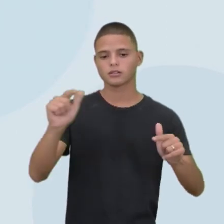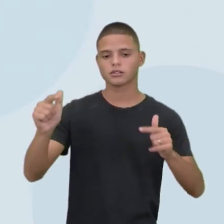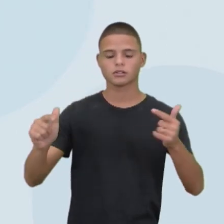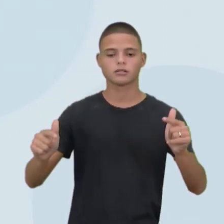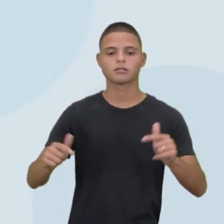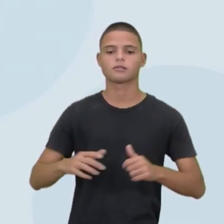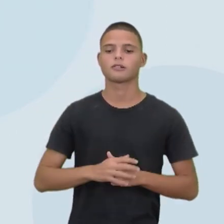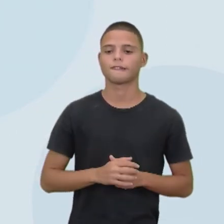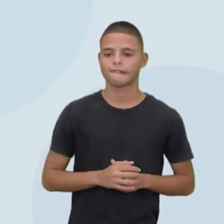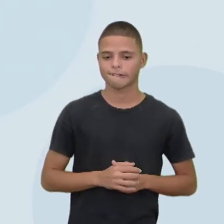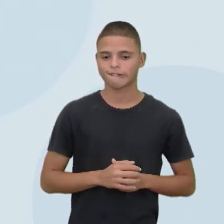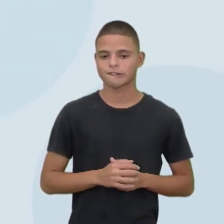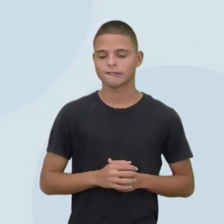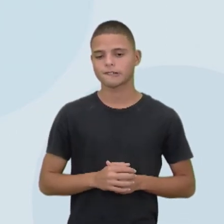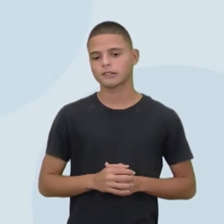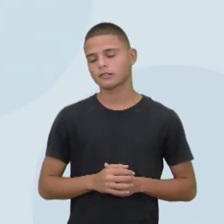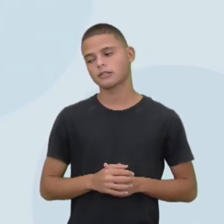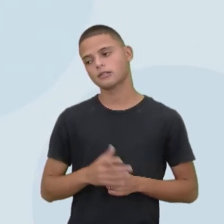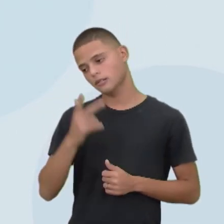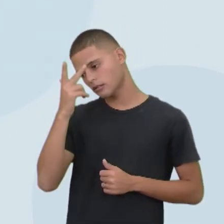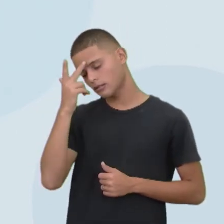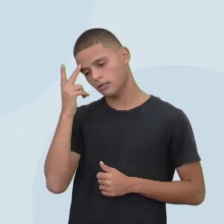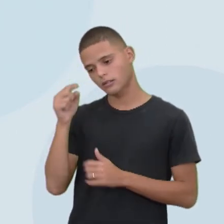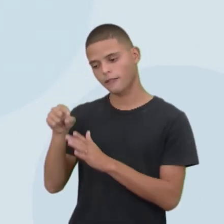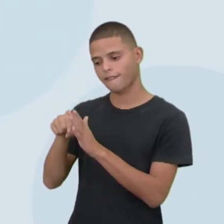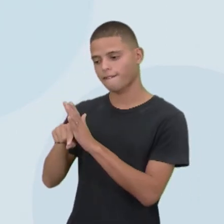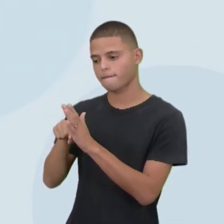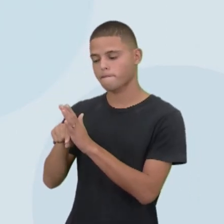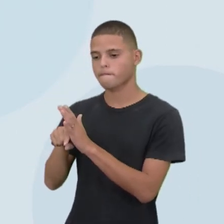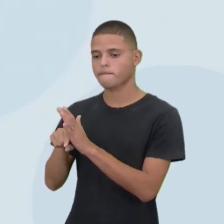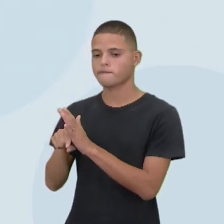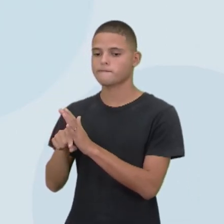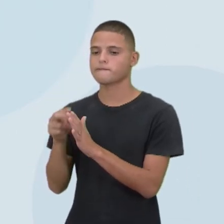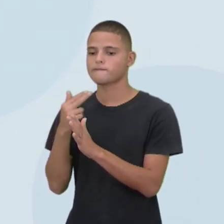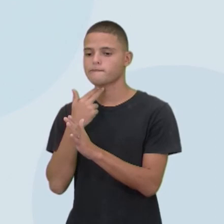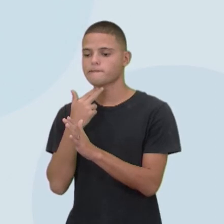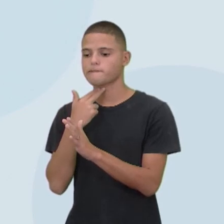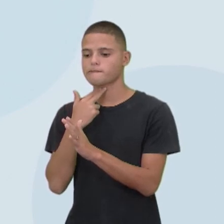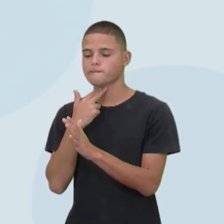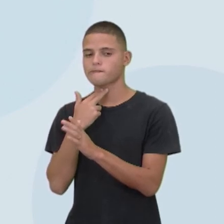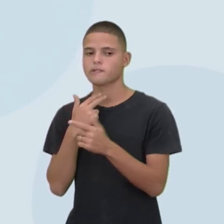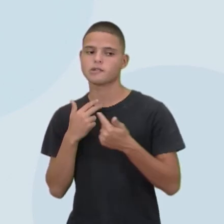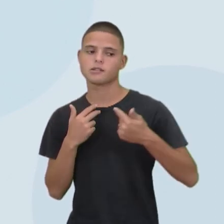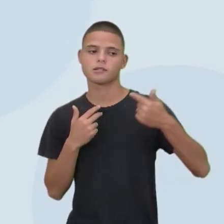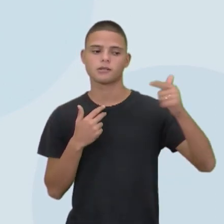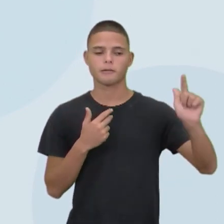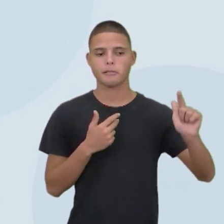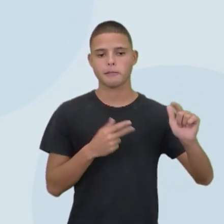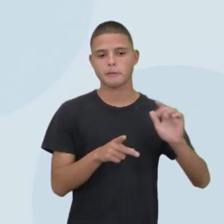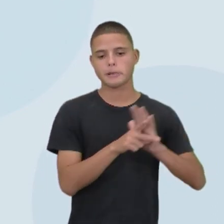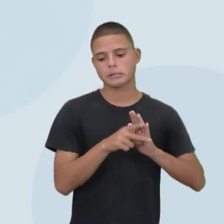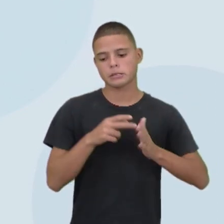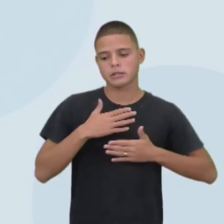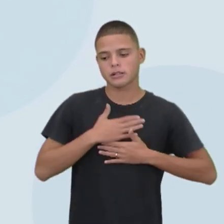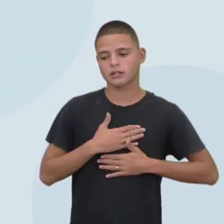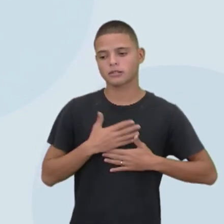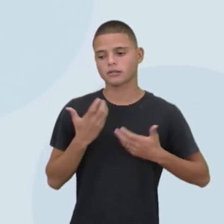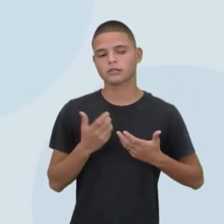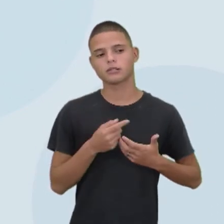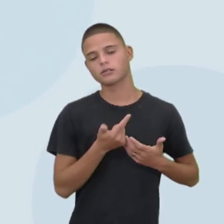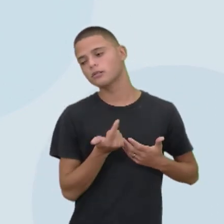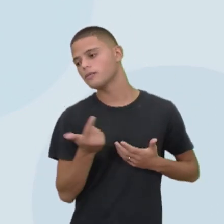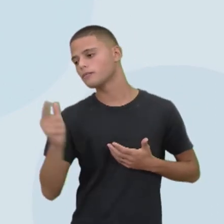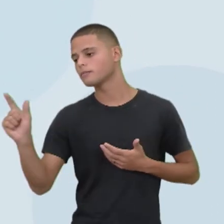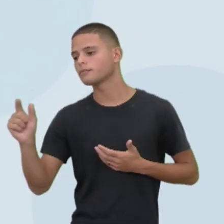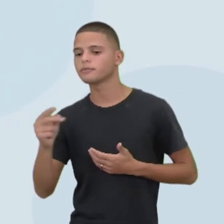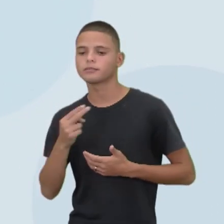o outro, né? A pessoa que pesquisa, ela não pode direcionar a pesquisa que ela está fazendo ao bel prazer dela, quero que vá para esse lado.